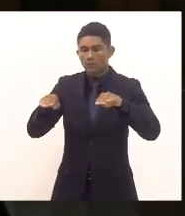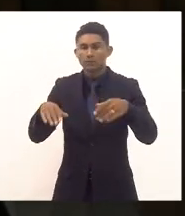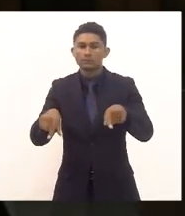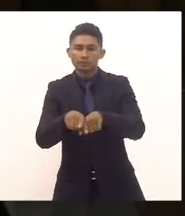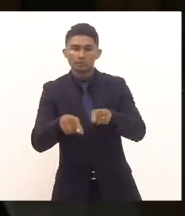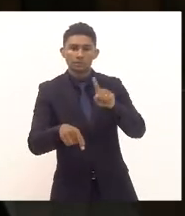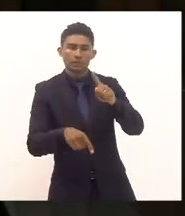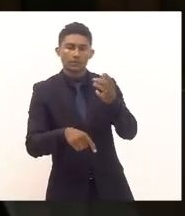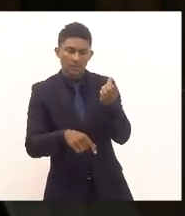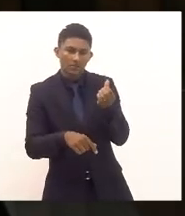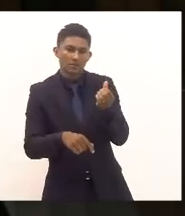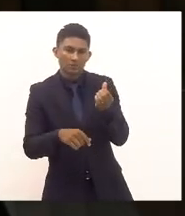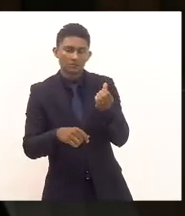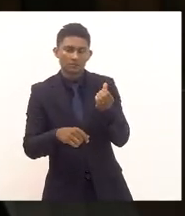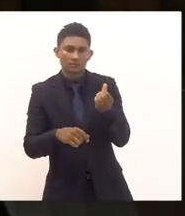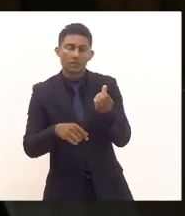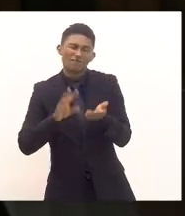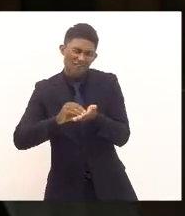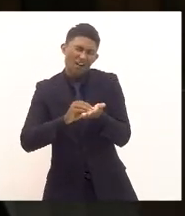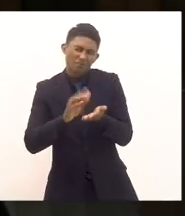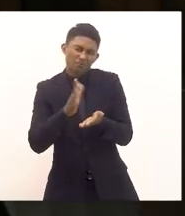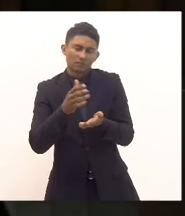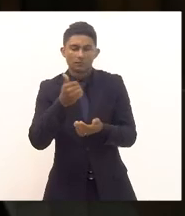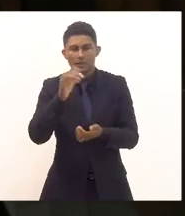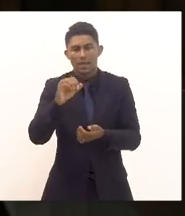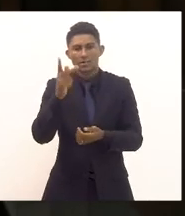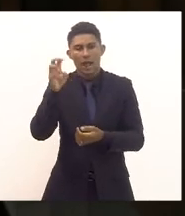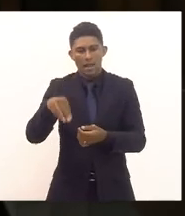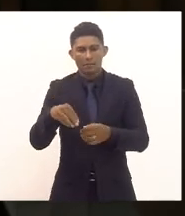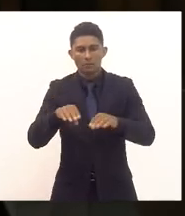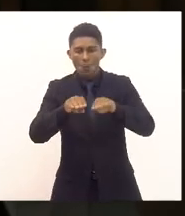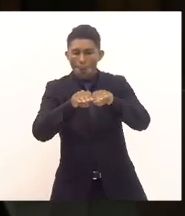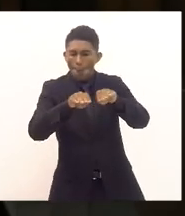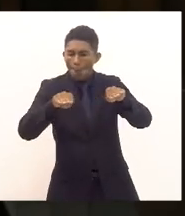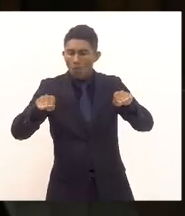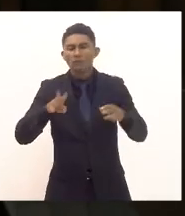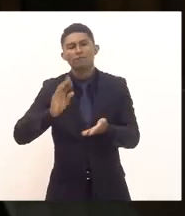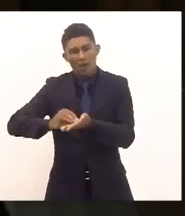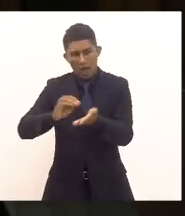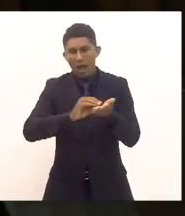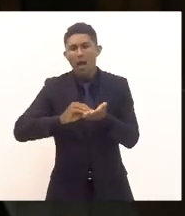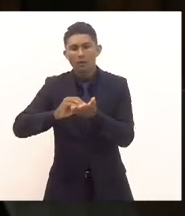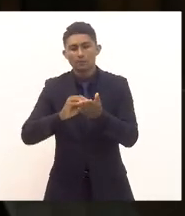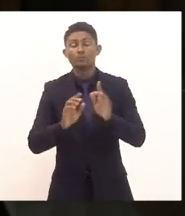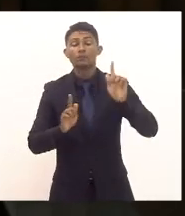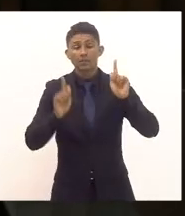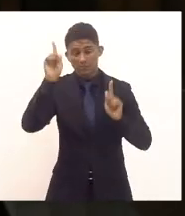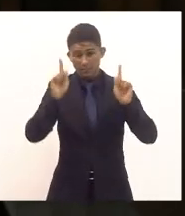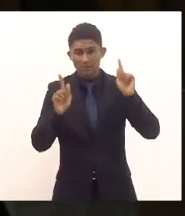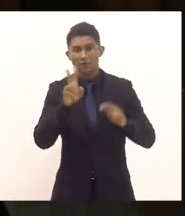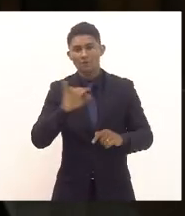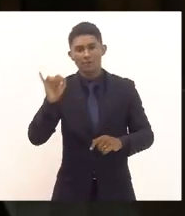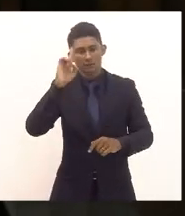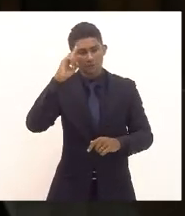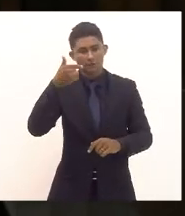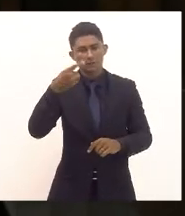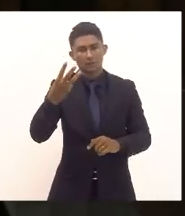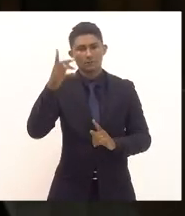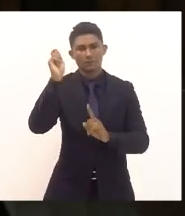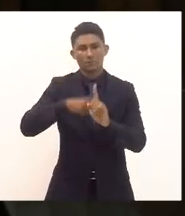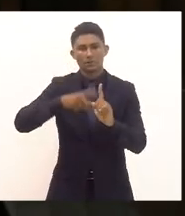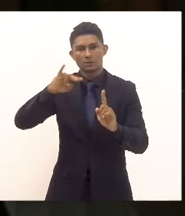pavimentados e falta em torno de 10km para pavimentar essa licitação que vai ser dia 23 é